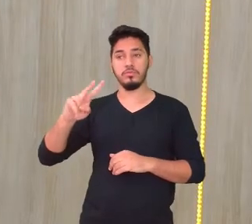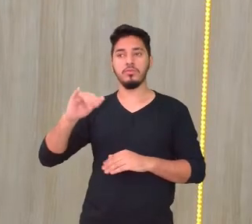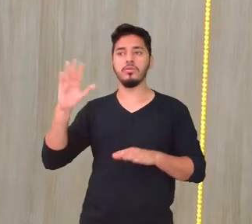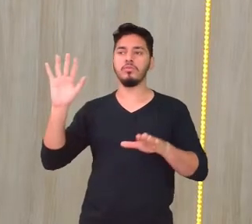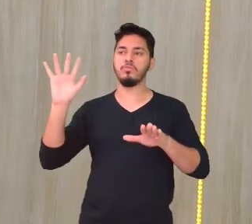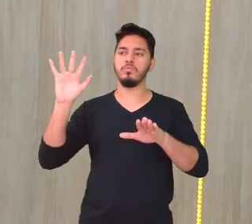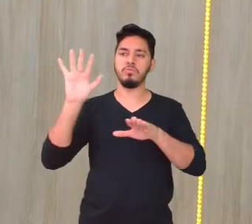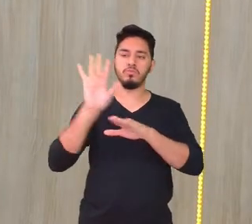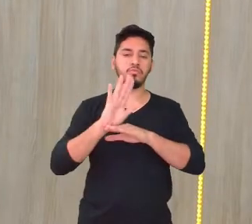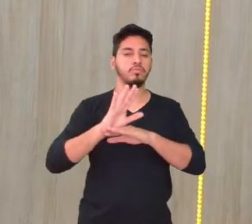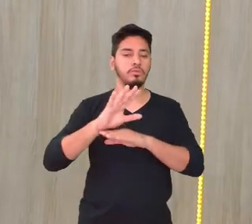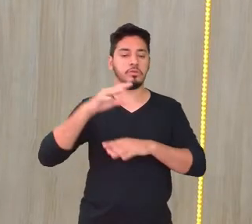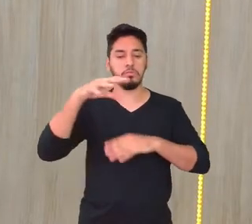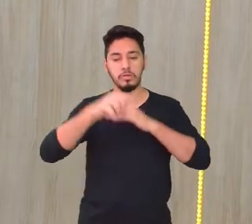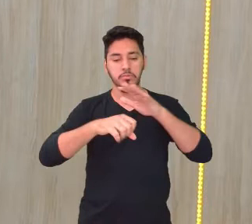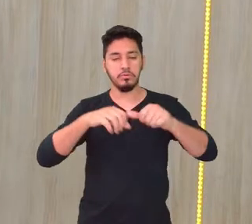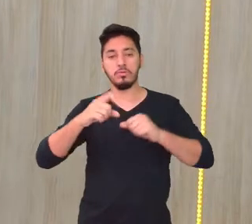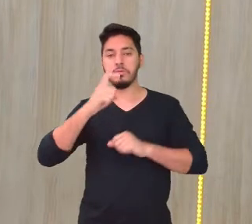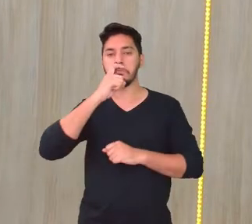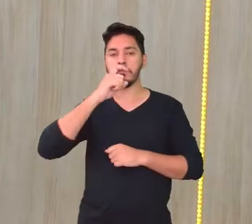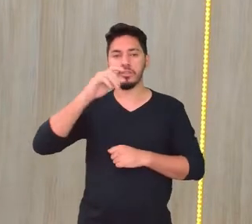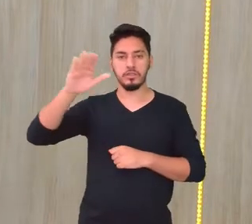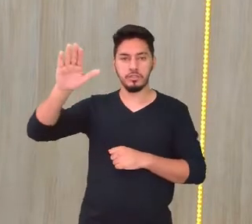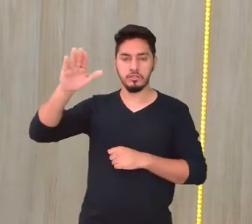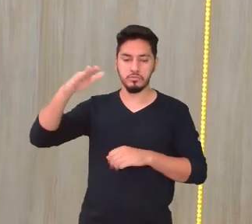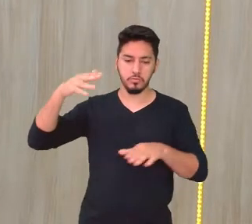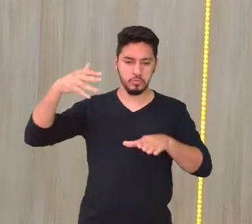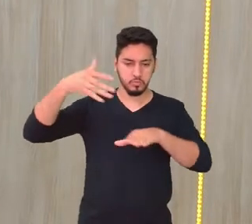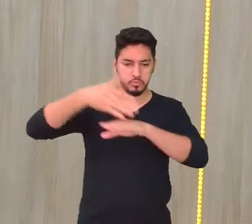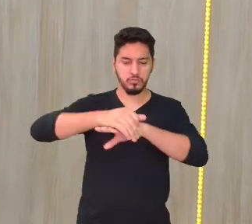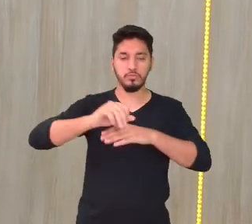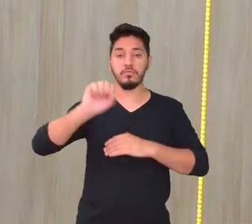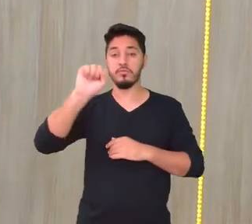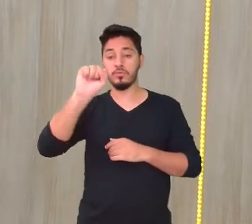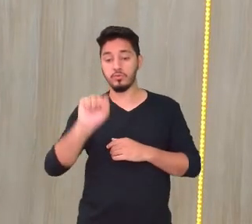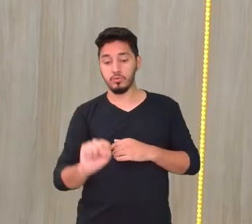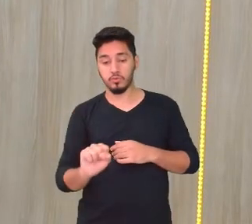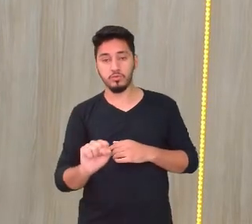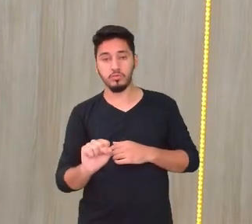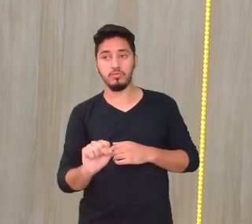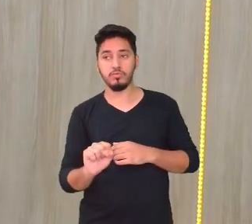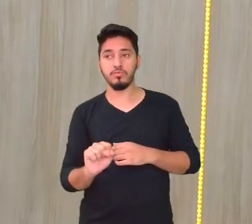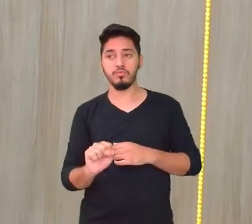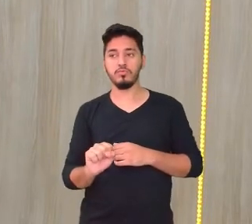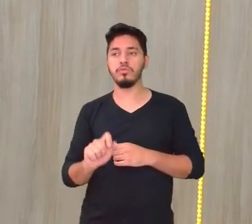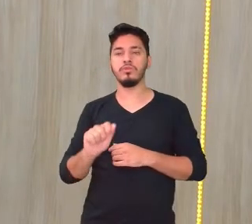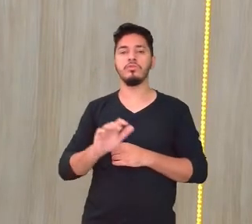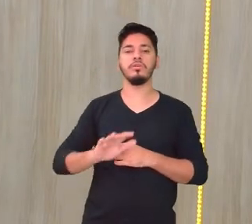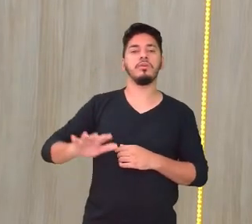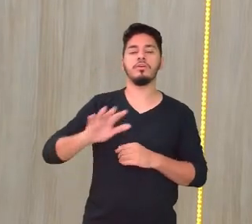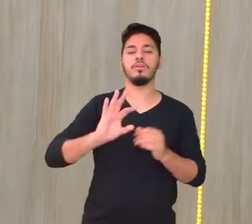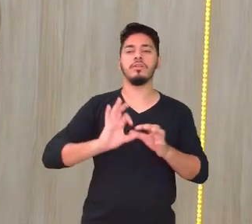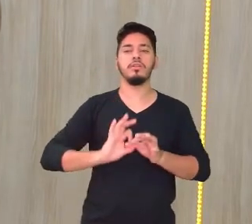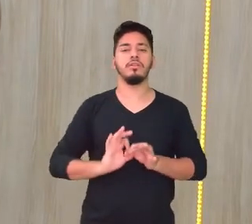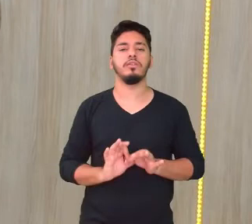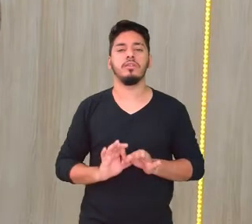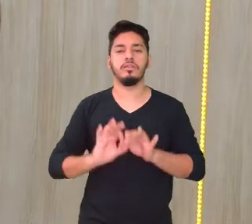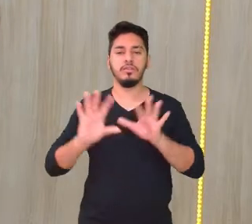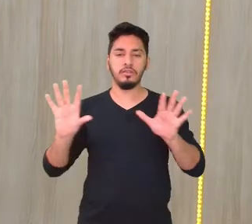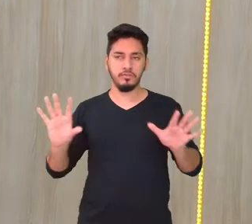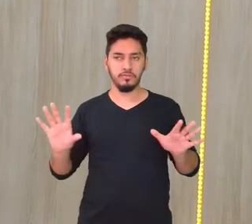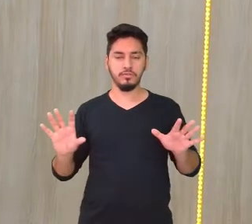ocupado, né, e dominado aí pelos nazistas, e o sul se torna aqui como uma zona livre,